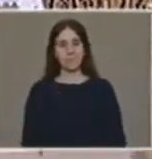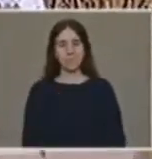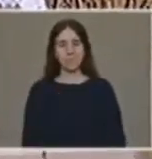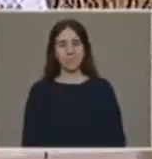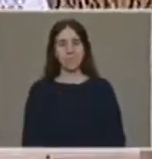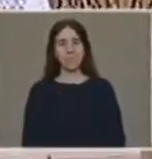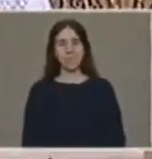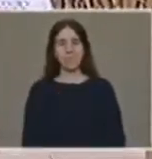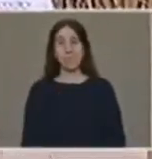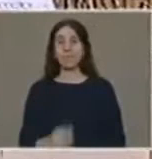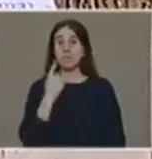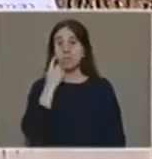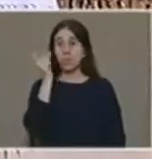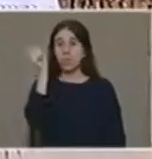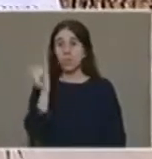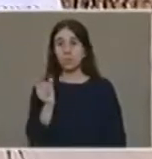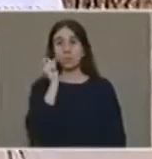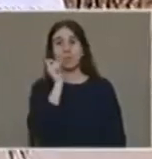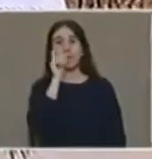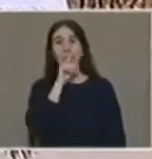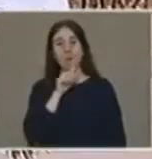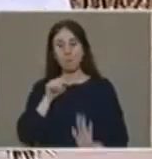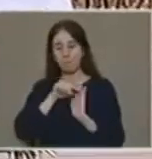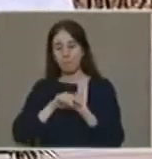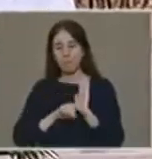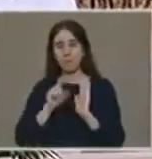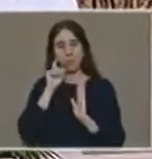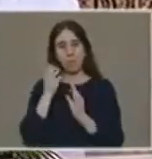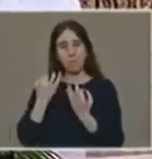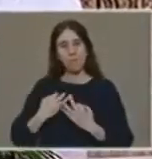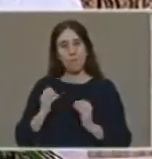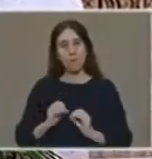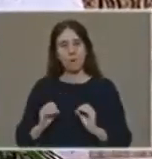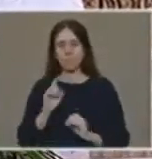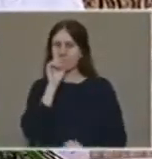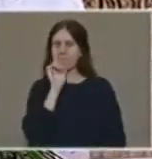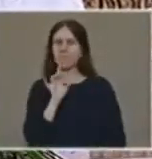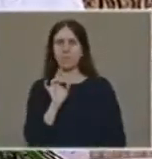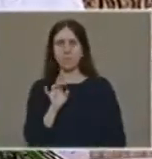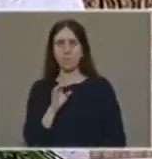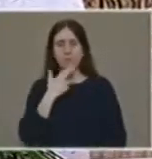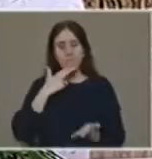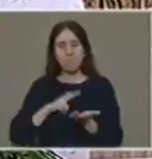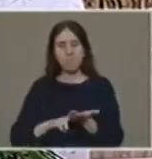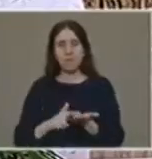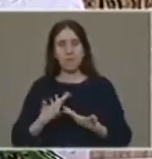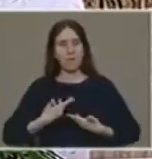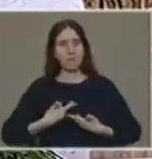Aquele que diz conhecê-lo e não guarda os seus mandamentos é mentiroso e a verdade não está